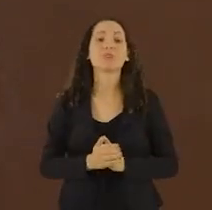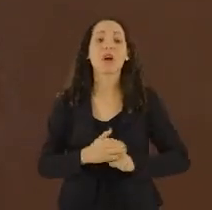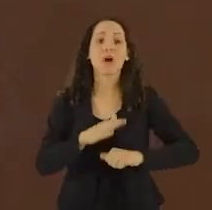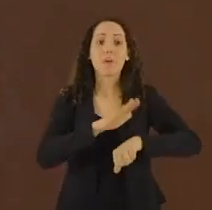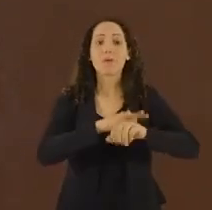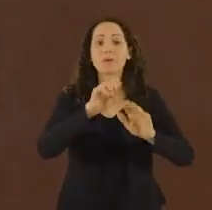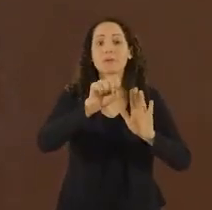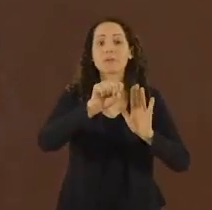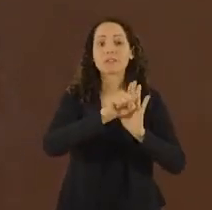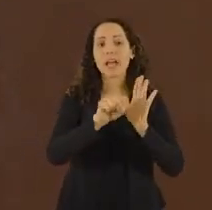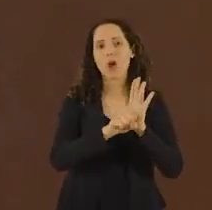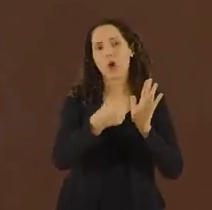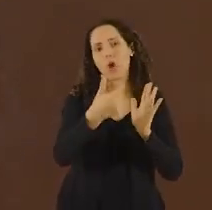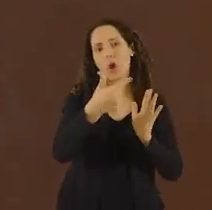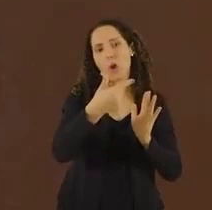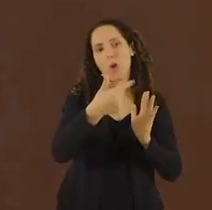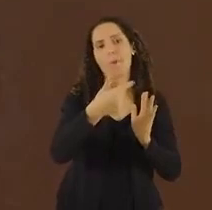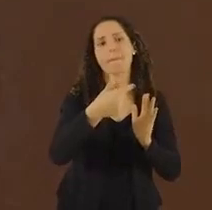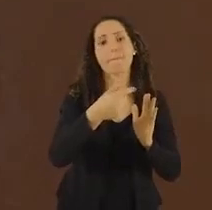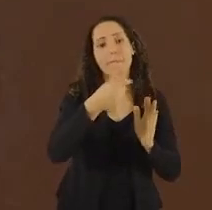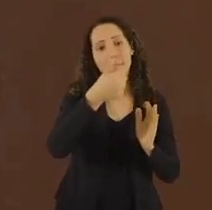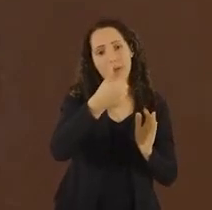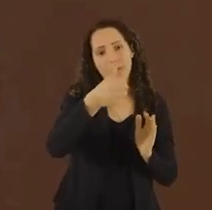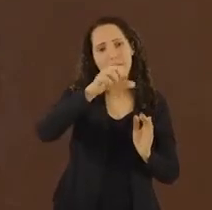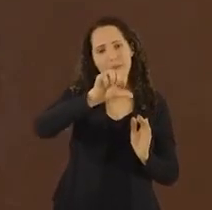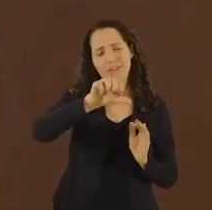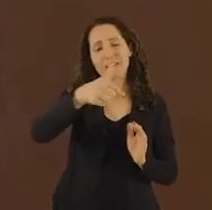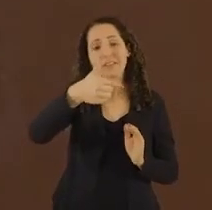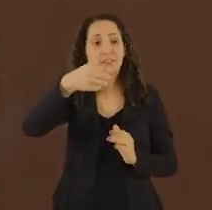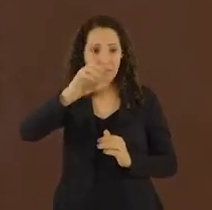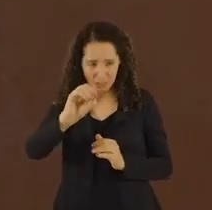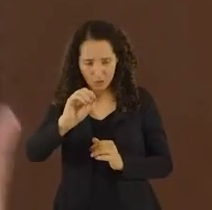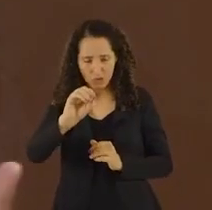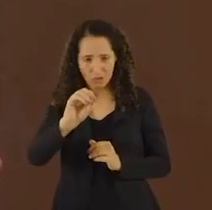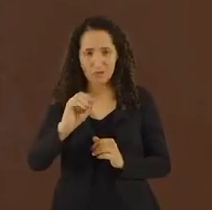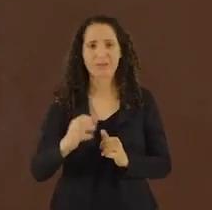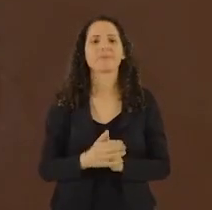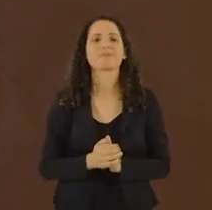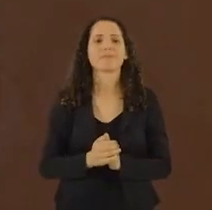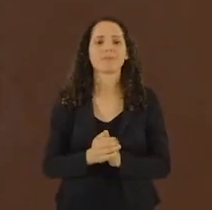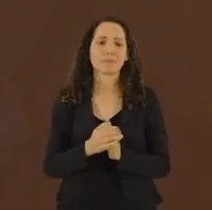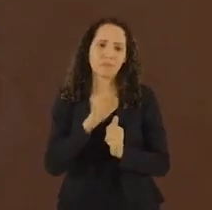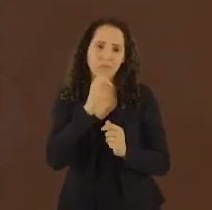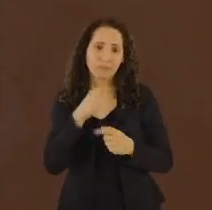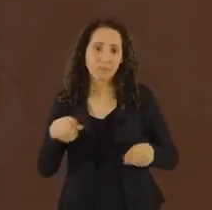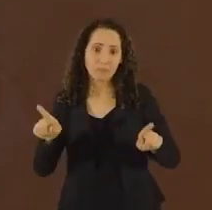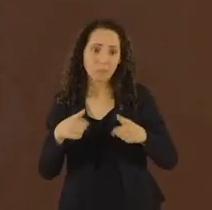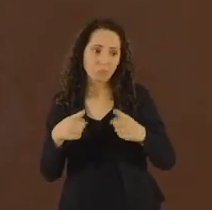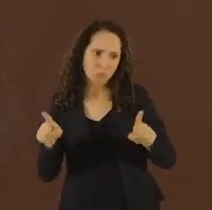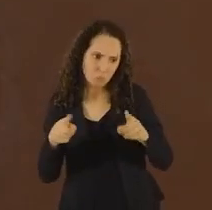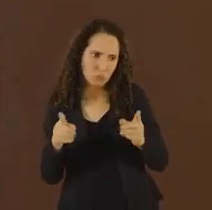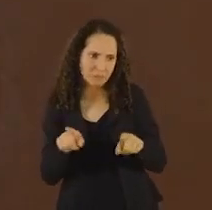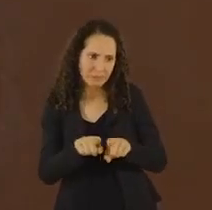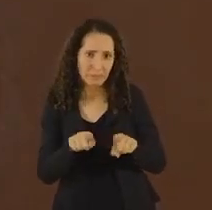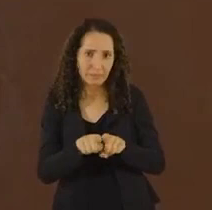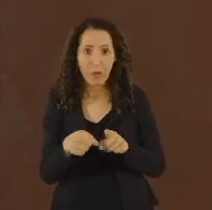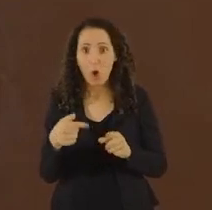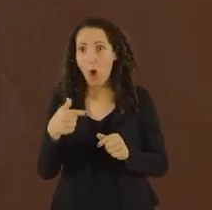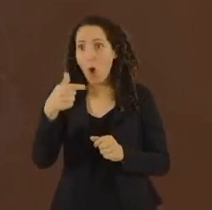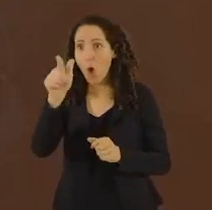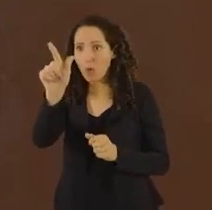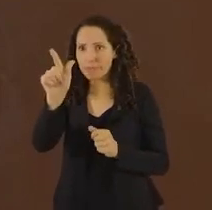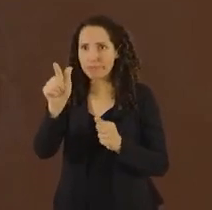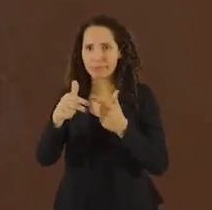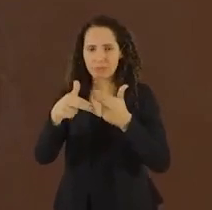usando os 20 Inclusive a música dos anos 20 não é muito marcado com essa presença vibrante é outros